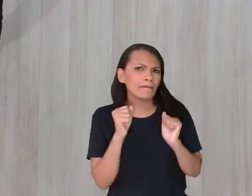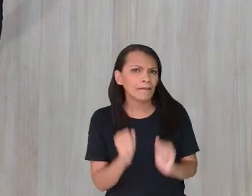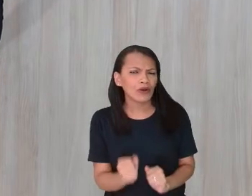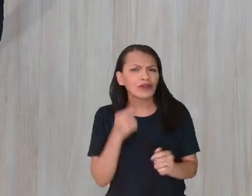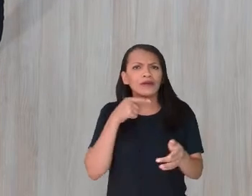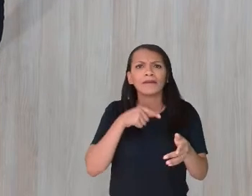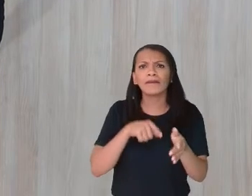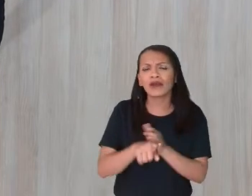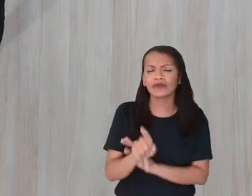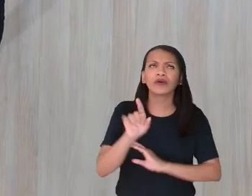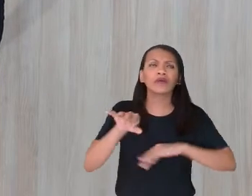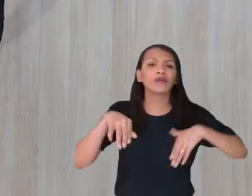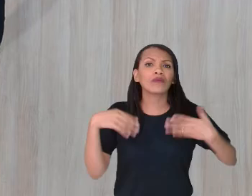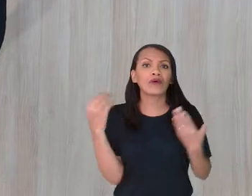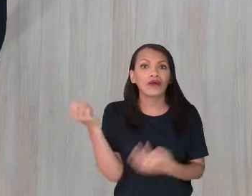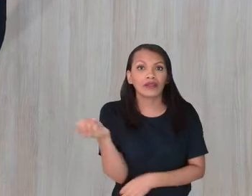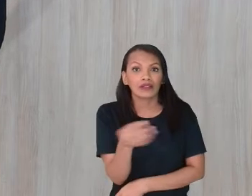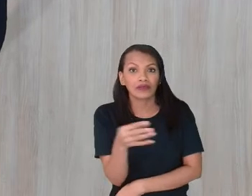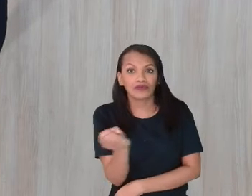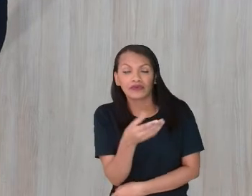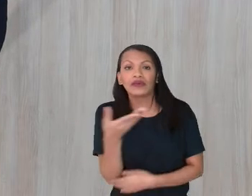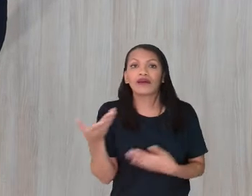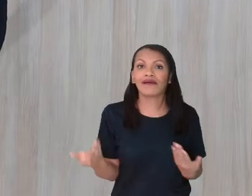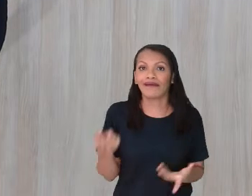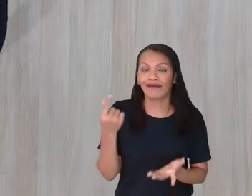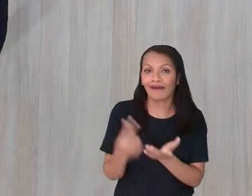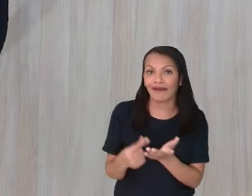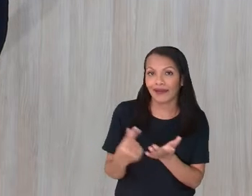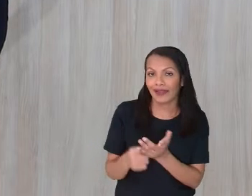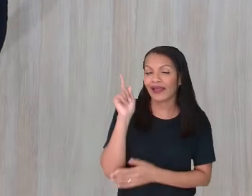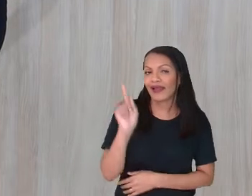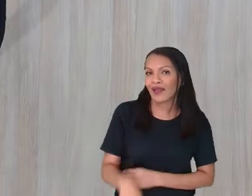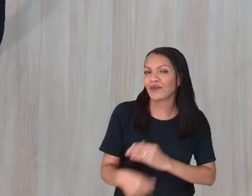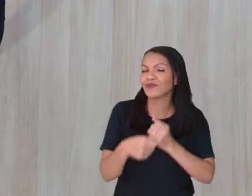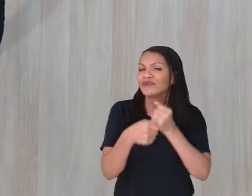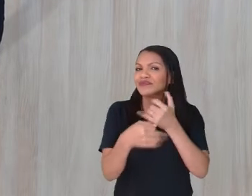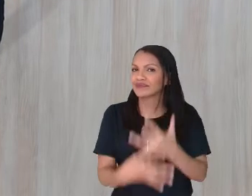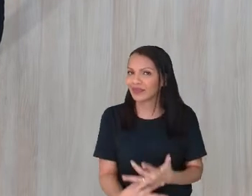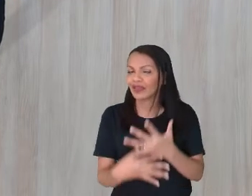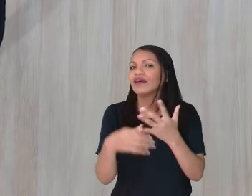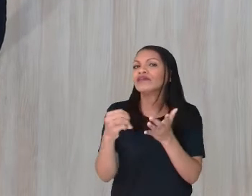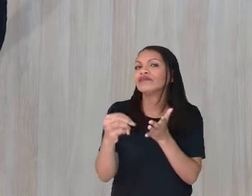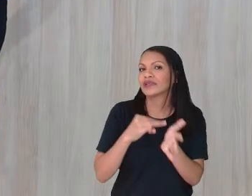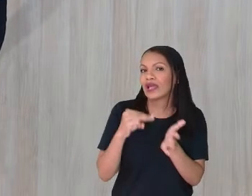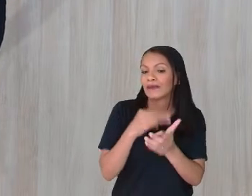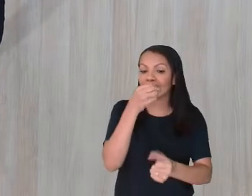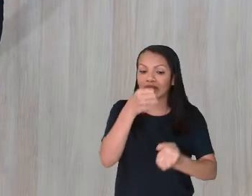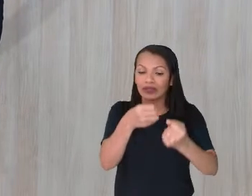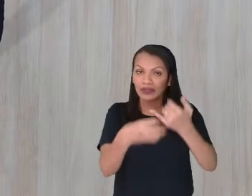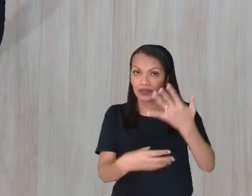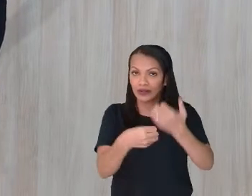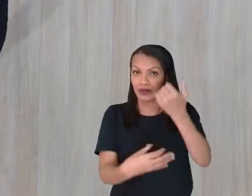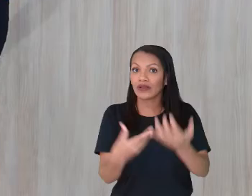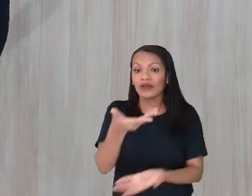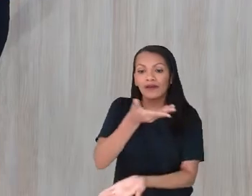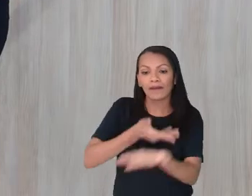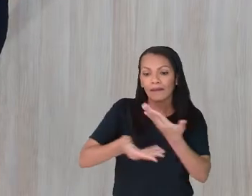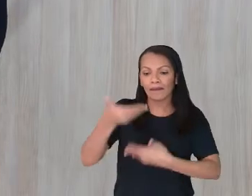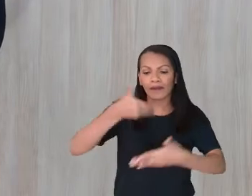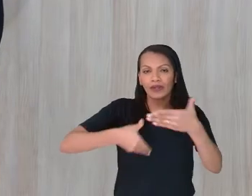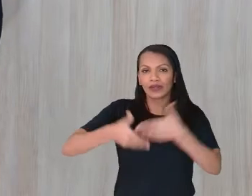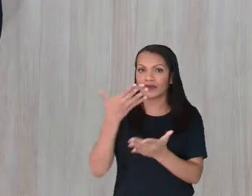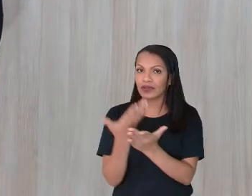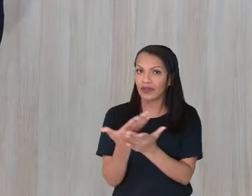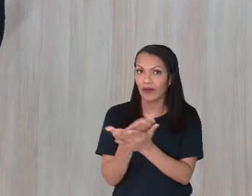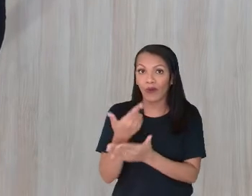é a grande novidade? A grande novidade do aplicativo é o chat, a ferramenta de interação. E